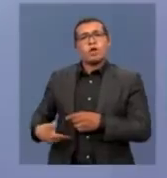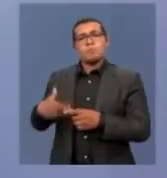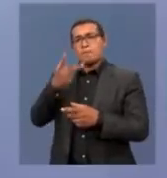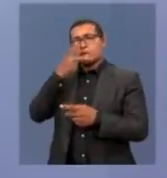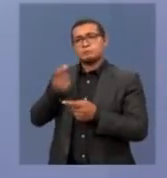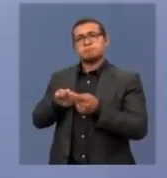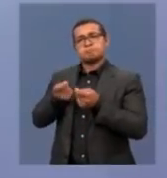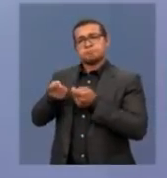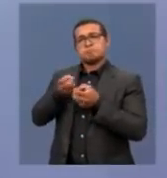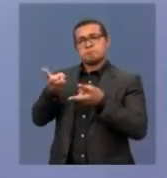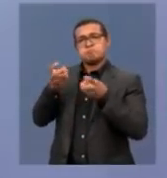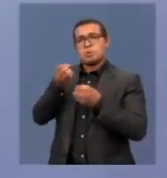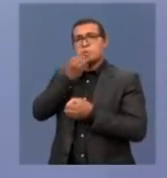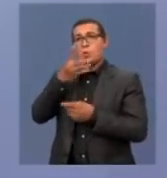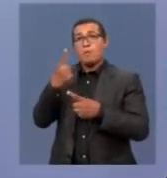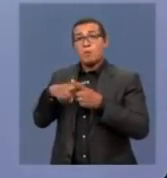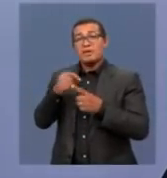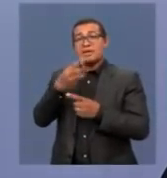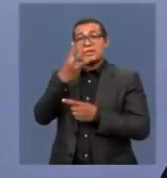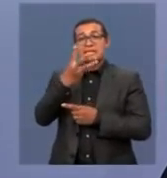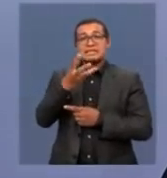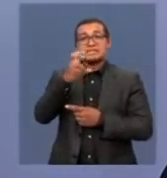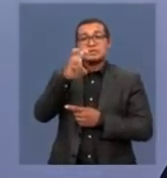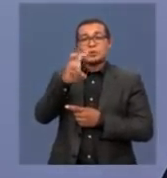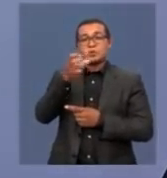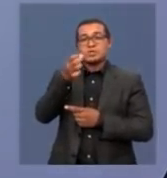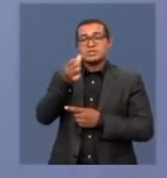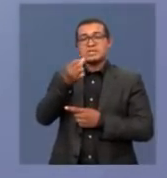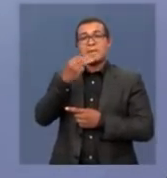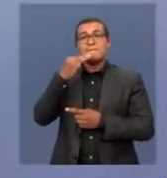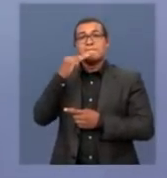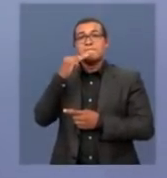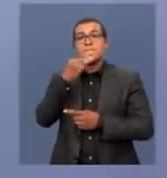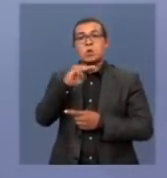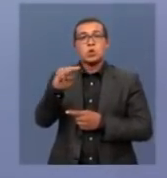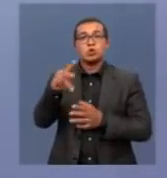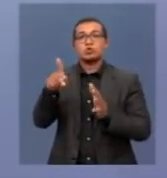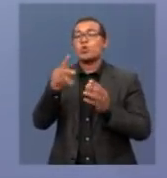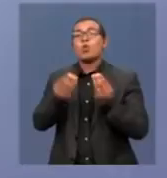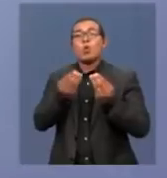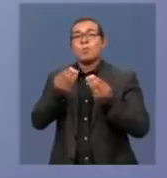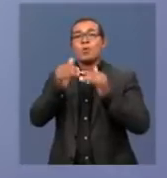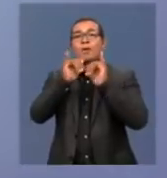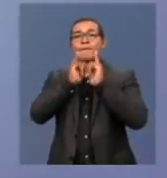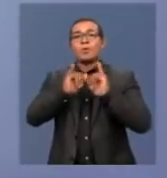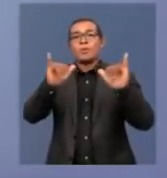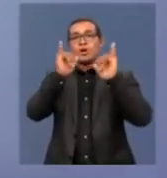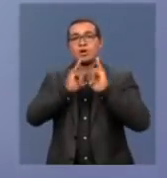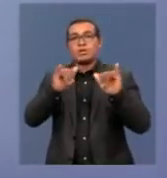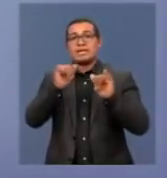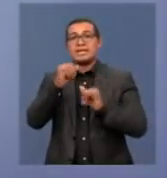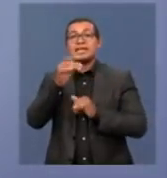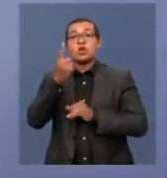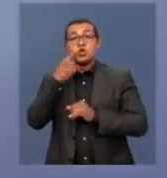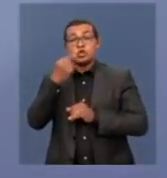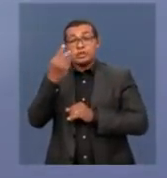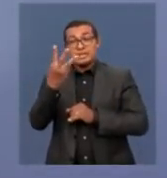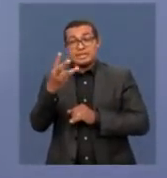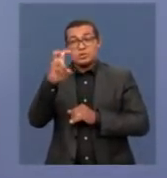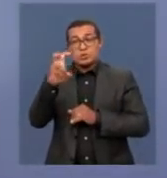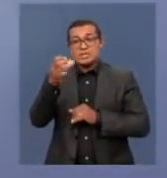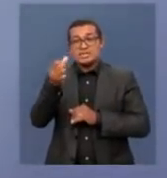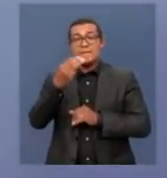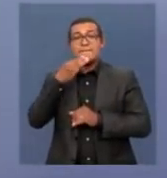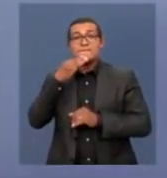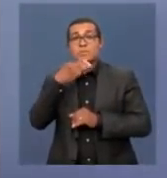356 milhões em quatro anos com propaganda propaganda 356 milhões dinheiro que